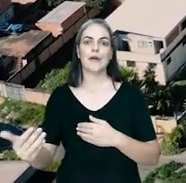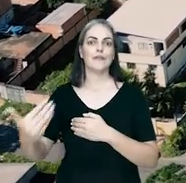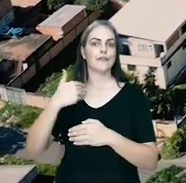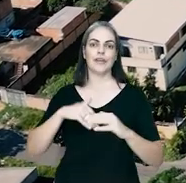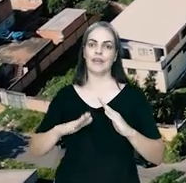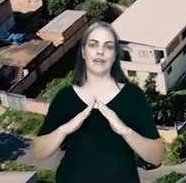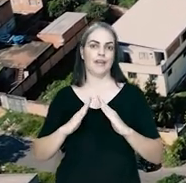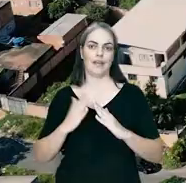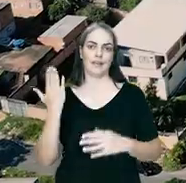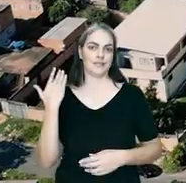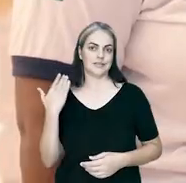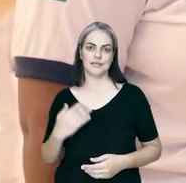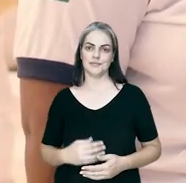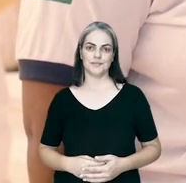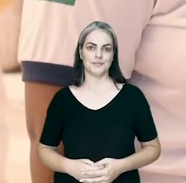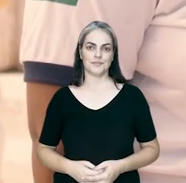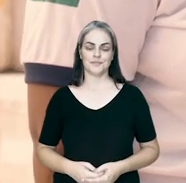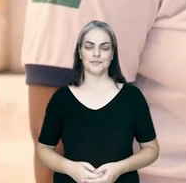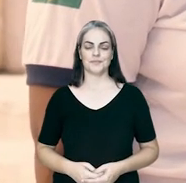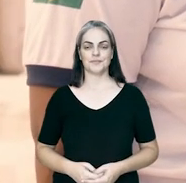vinham até a residência da gente.